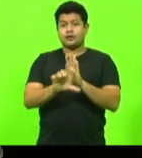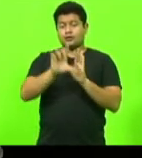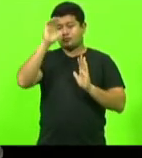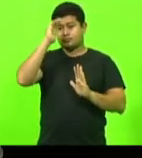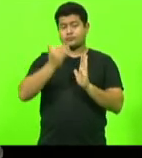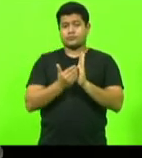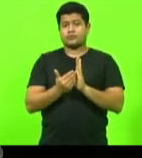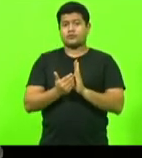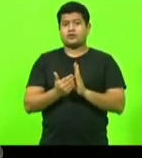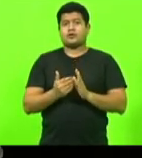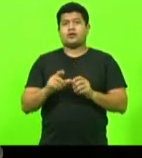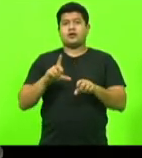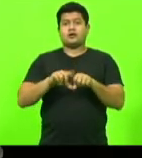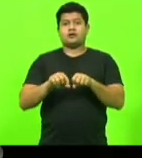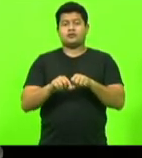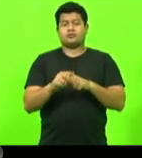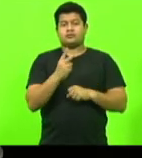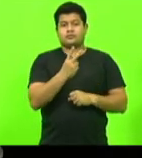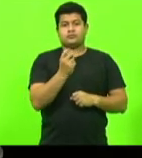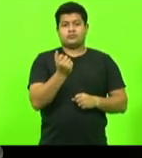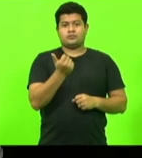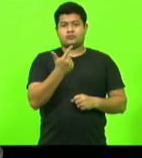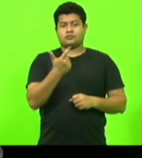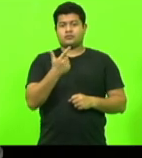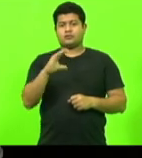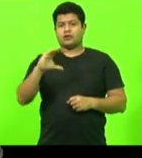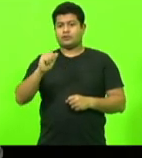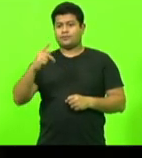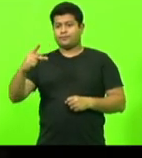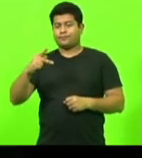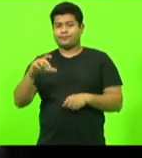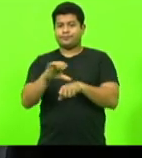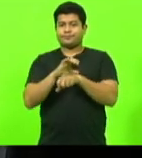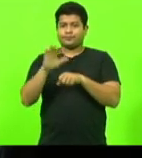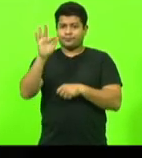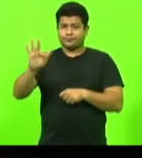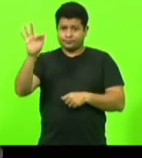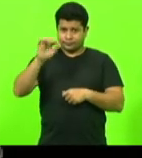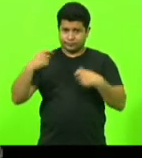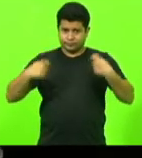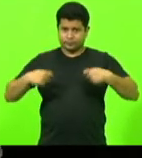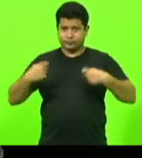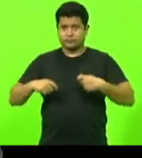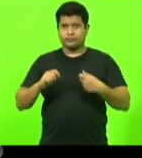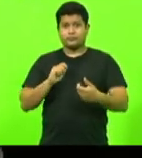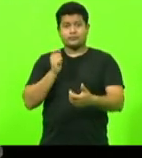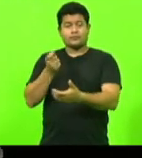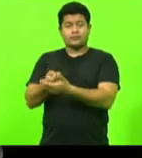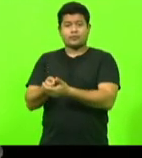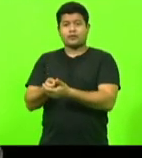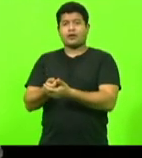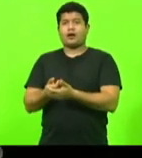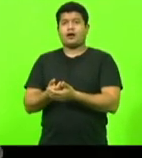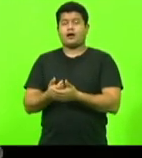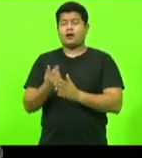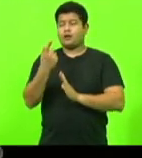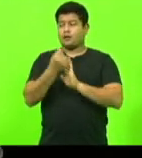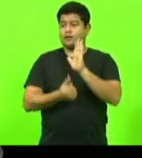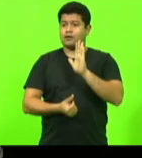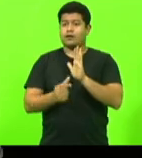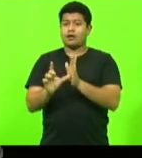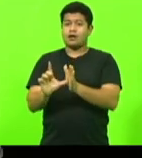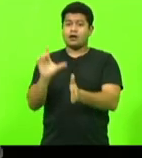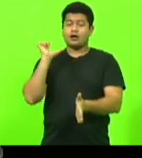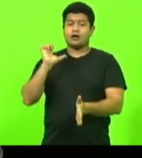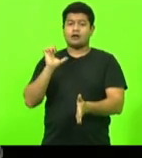212, caput, da Constituição Federal, deverá aplicar as parcelas orçamentárias anteriormente usadas na folha